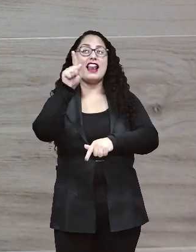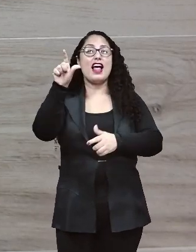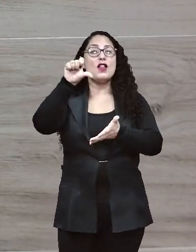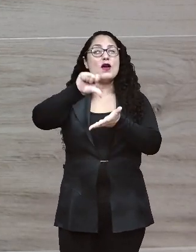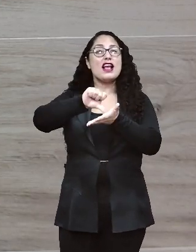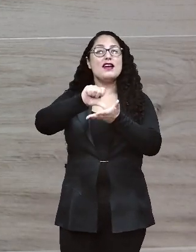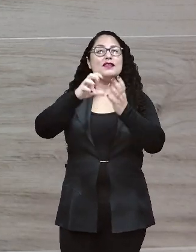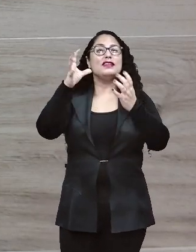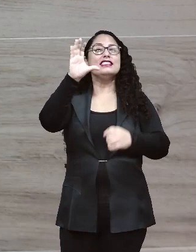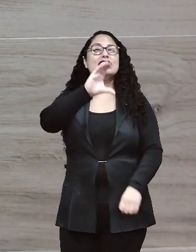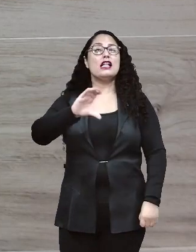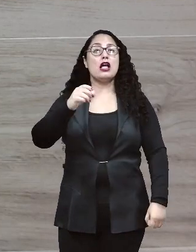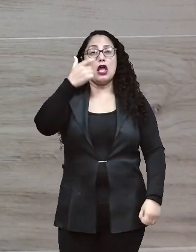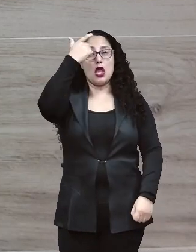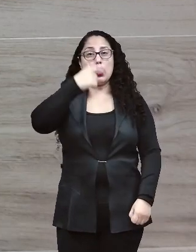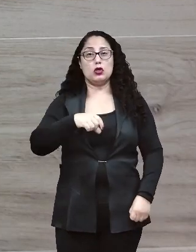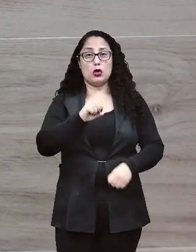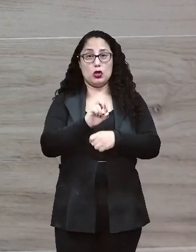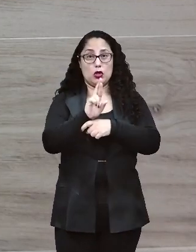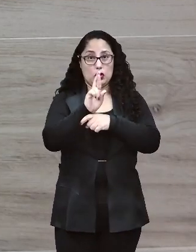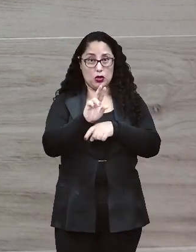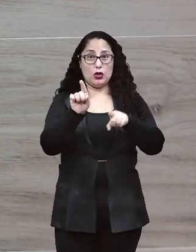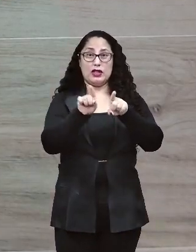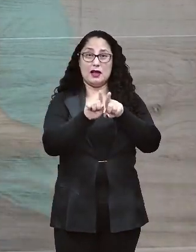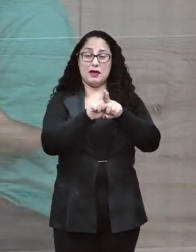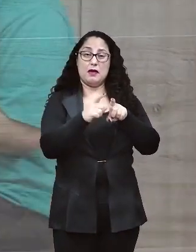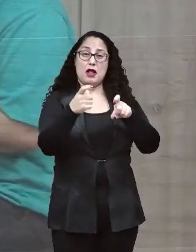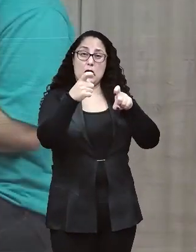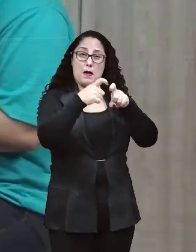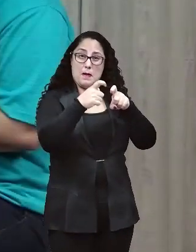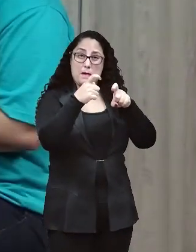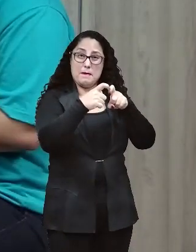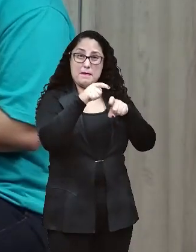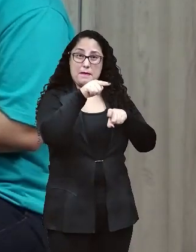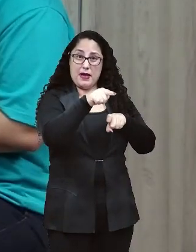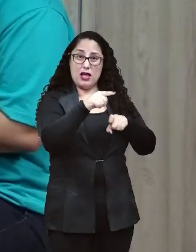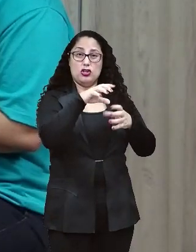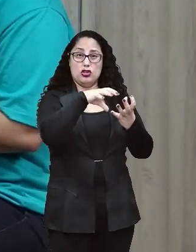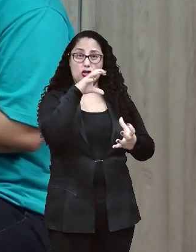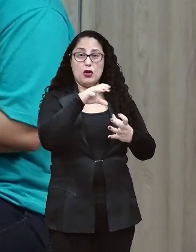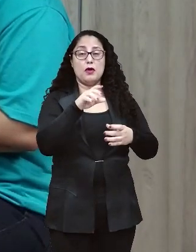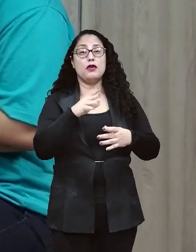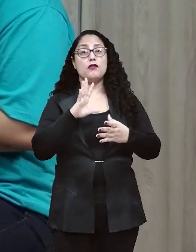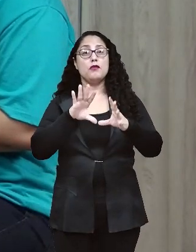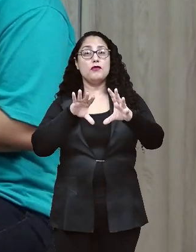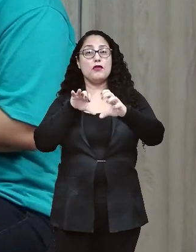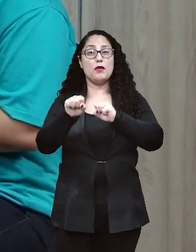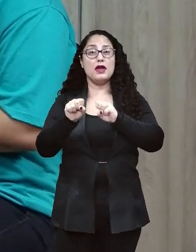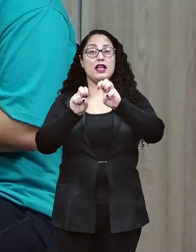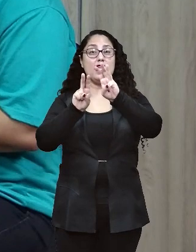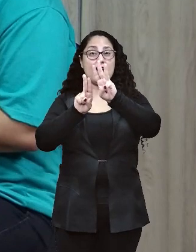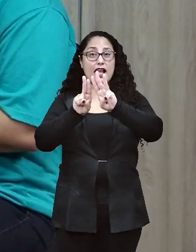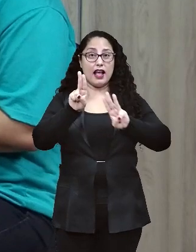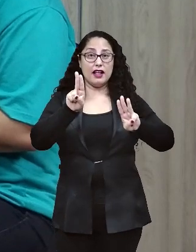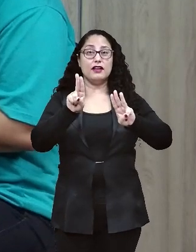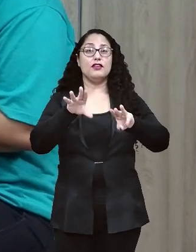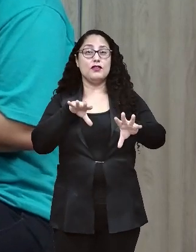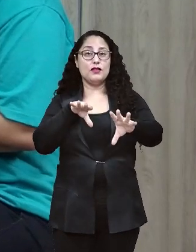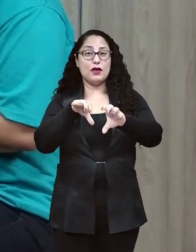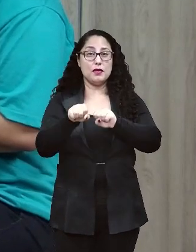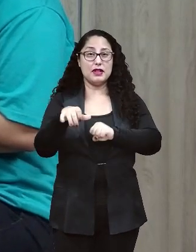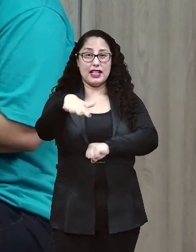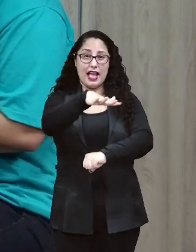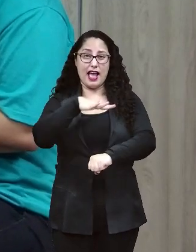sou doutor em gerontologia pela Universidade Católica de Brasília. Tenho curso de formação na área